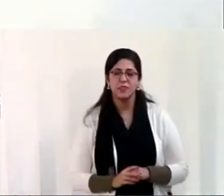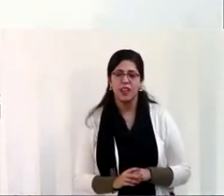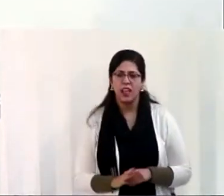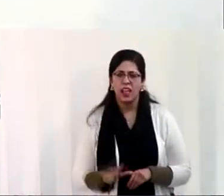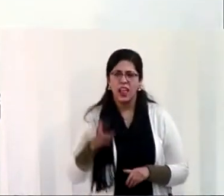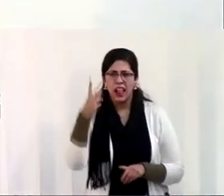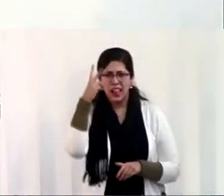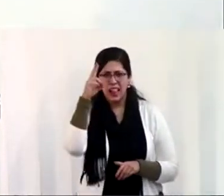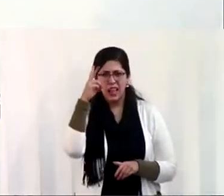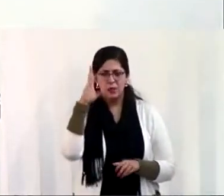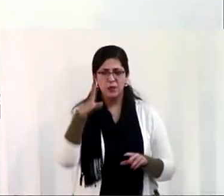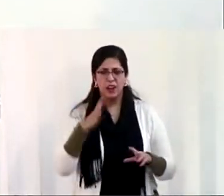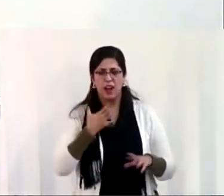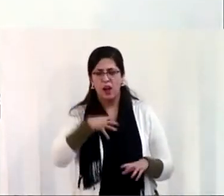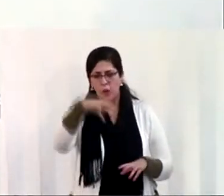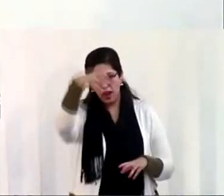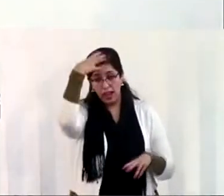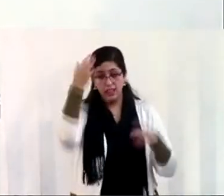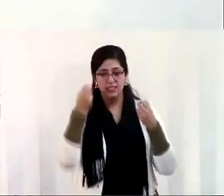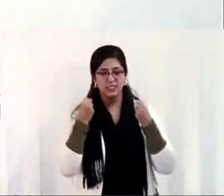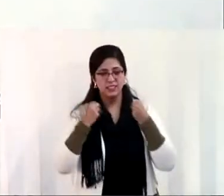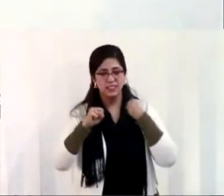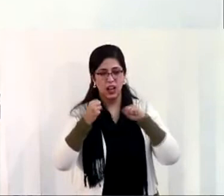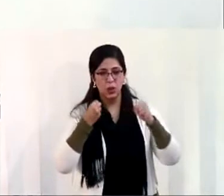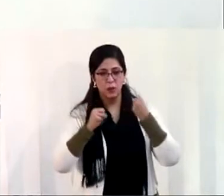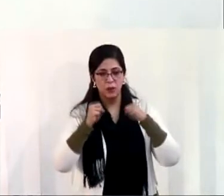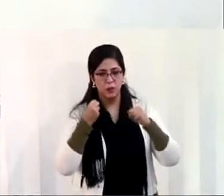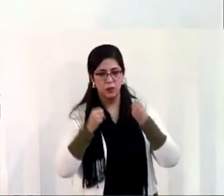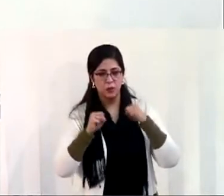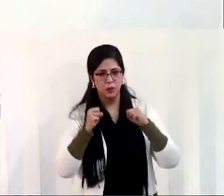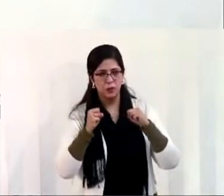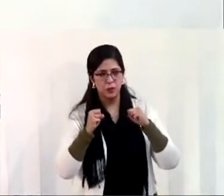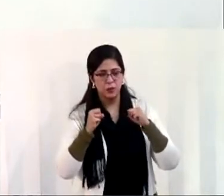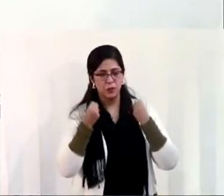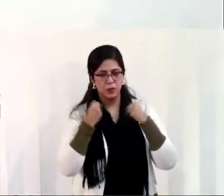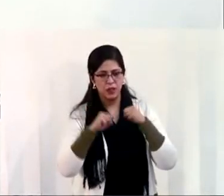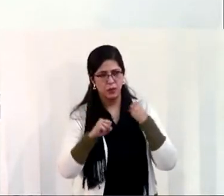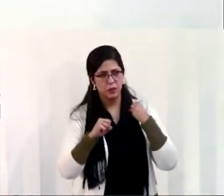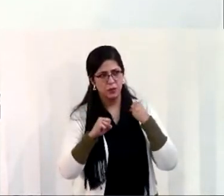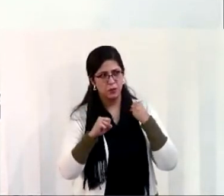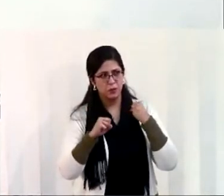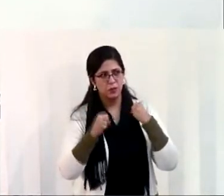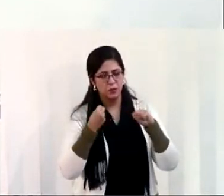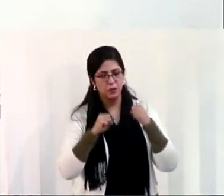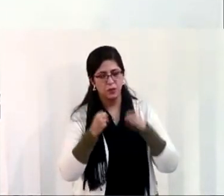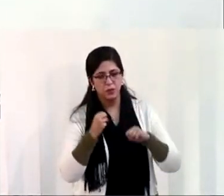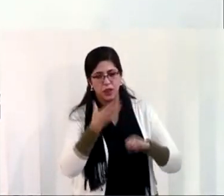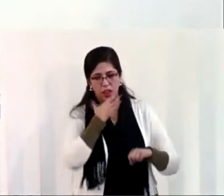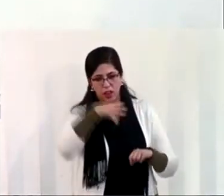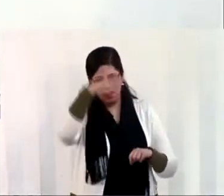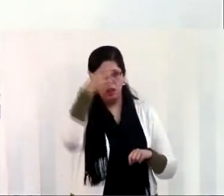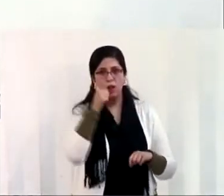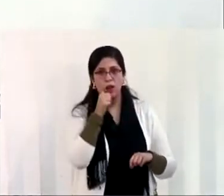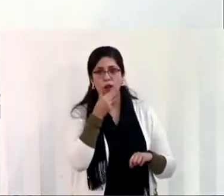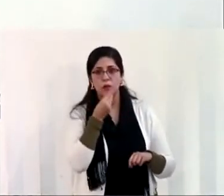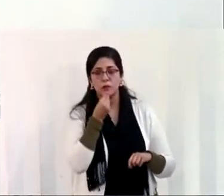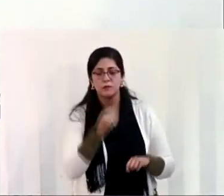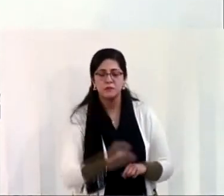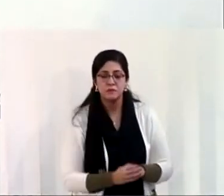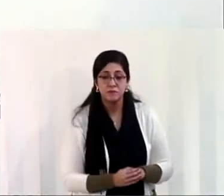cananeus adoravam a Baal. Salomão fez aliança e então se estabeleceu um culto a Baal no meio do povo.